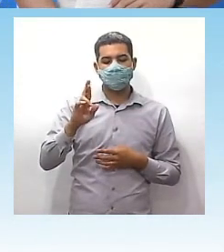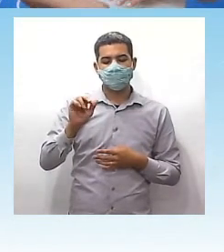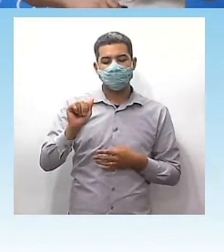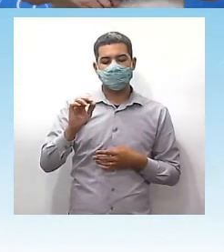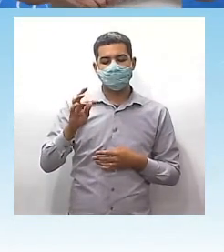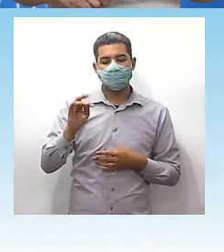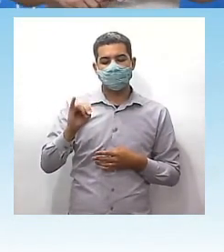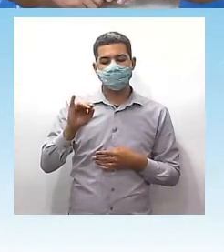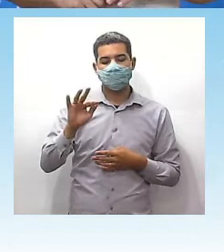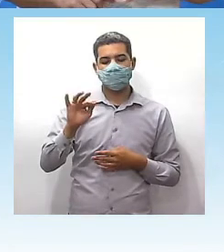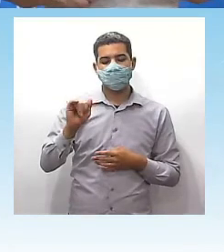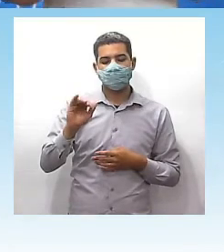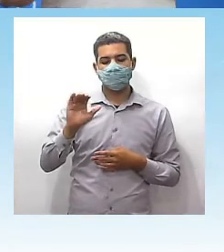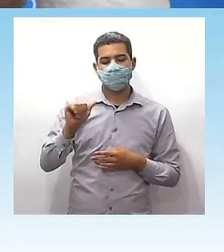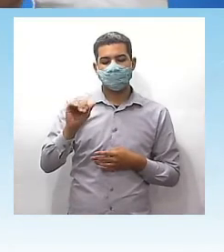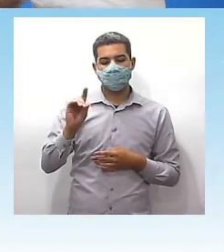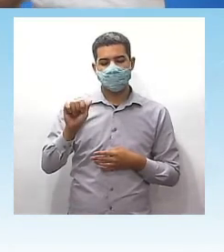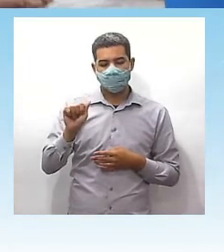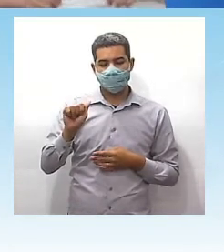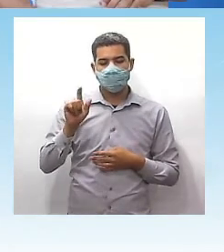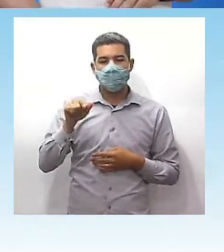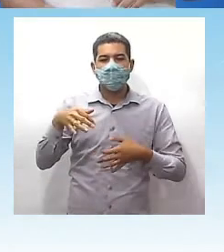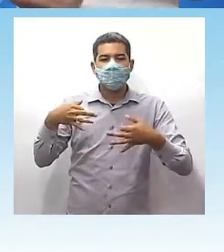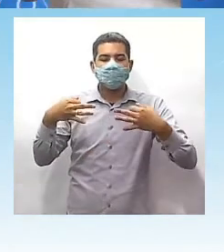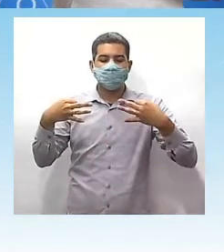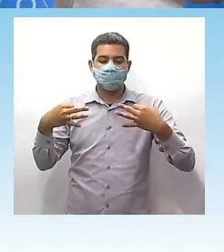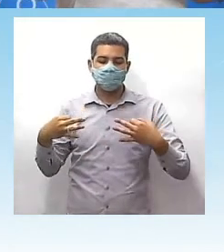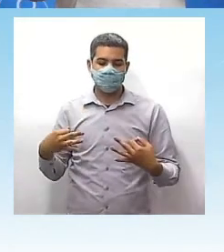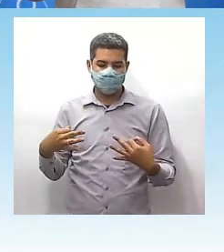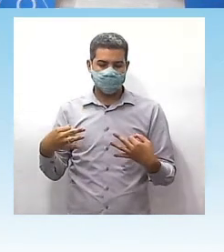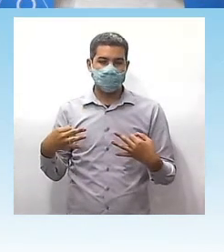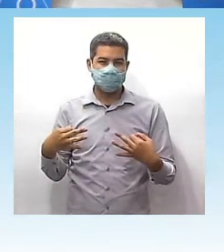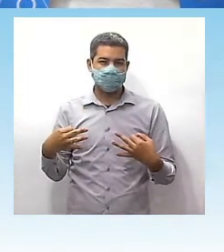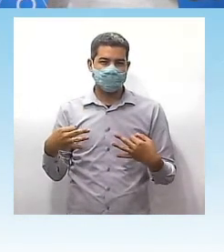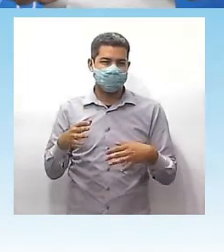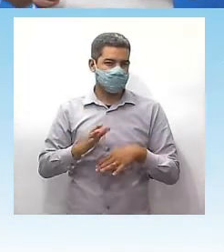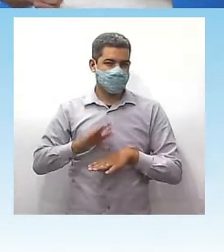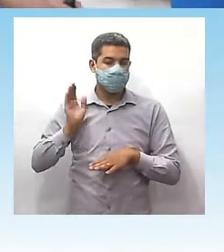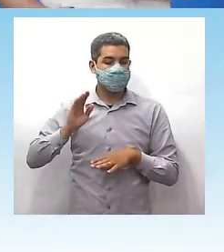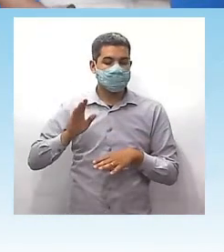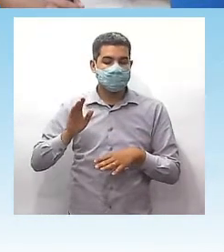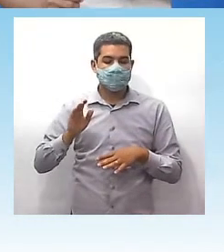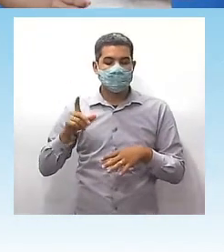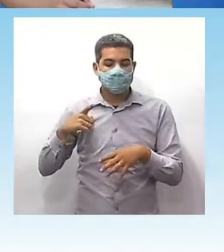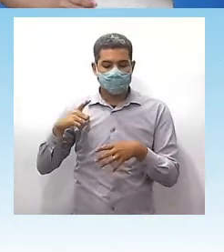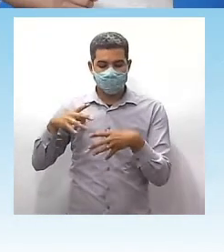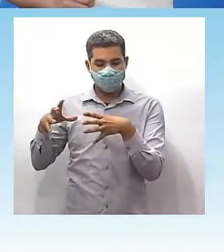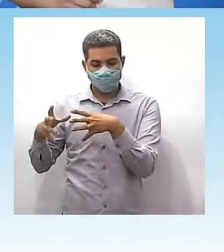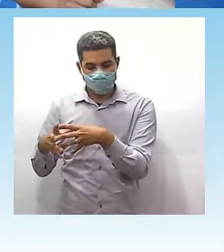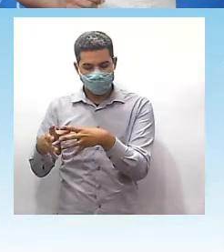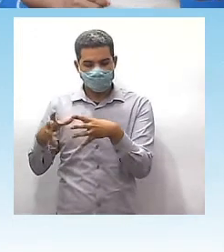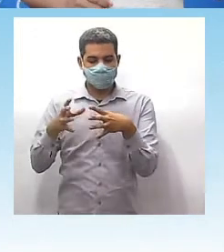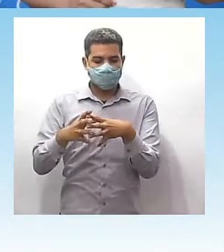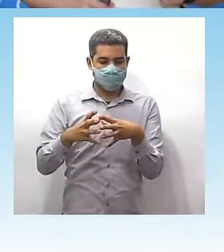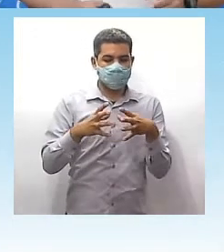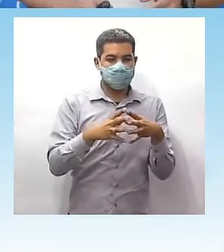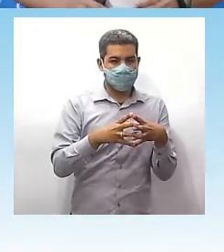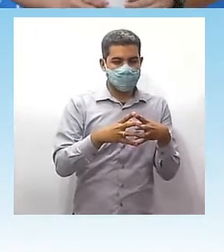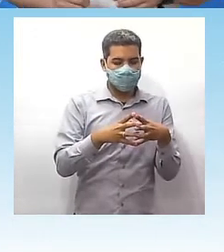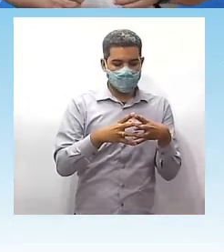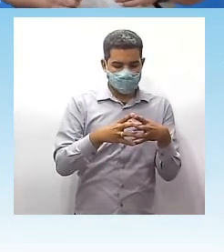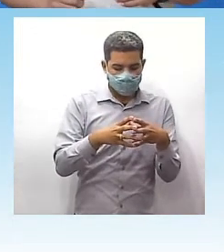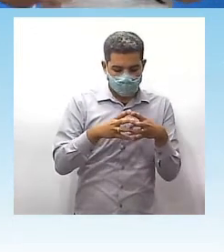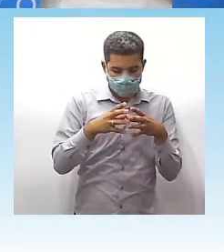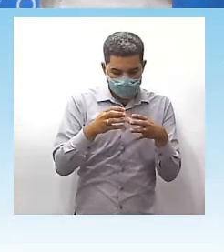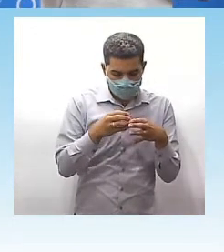mais certinha de todas. Além de separar por grupos, eu separo por categorias. Eu